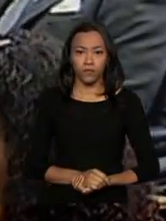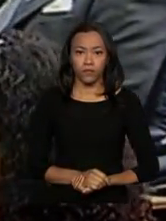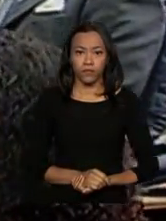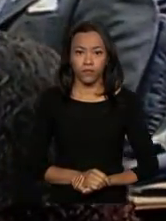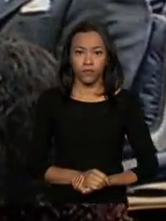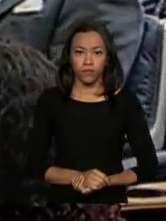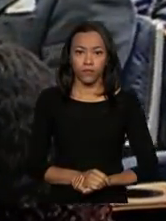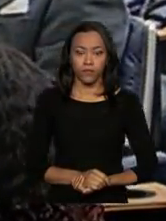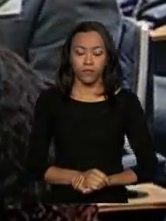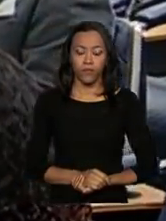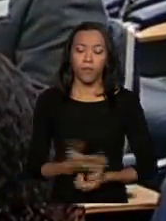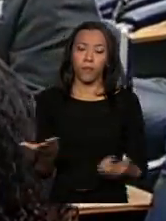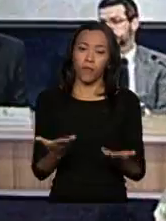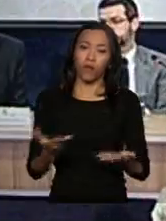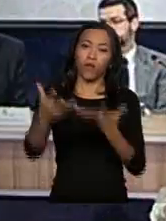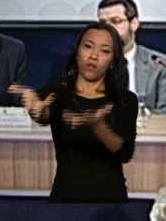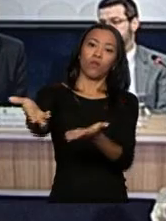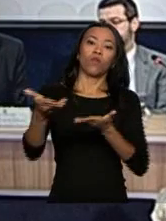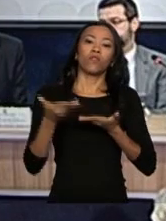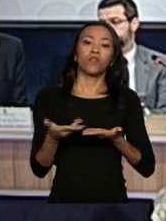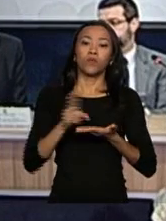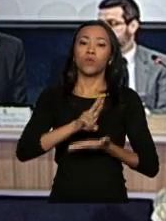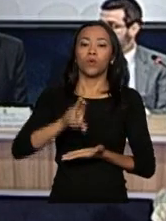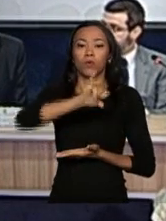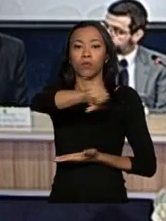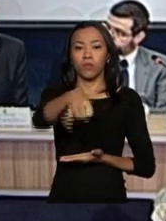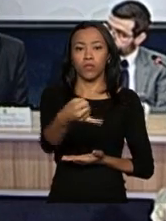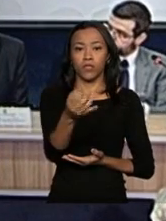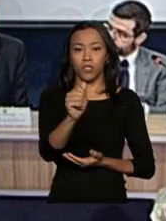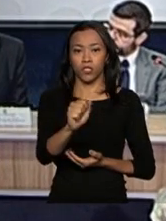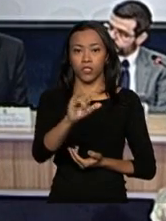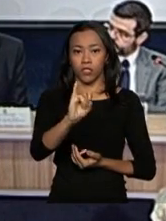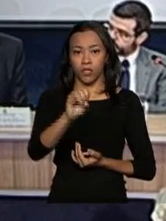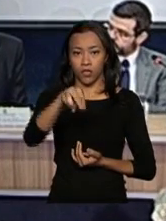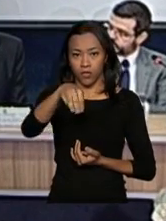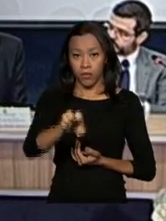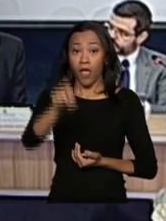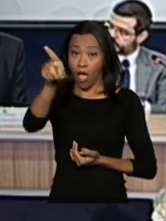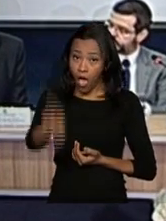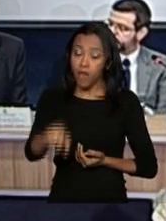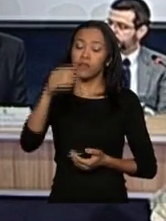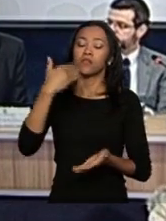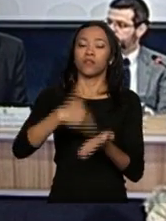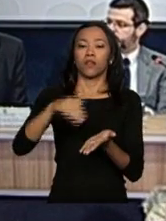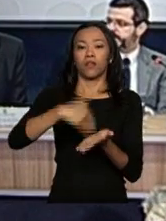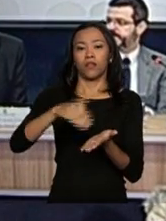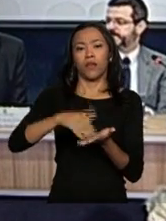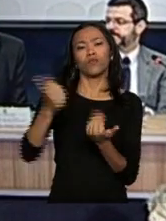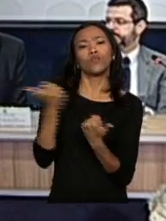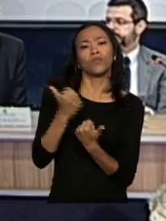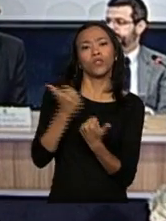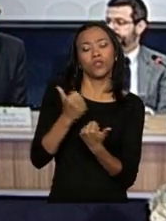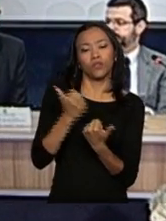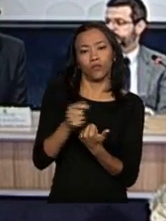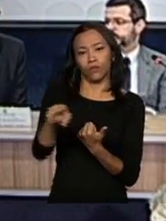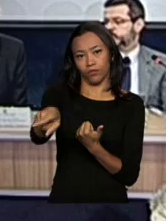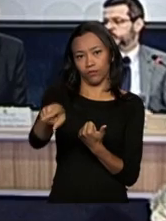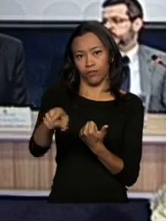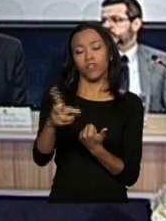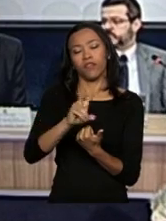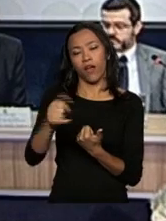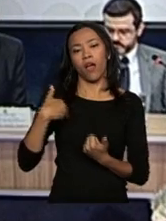Obrigada convidamos o Senor zog secretário executivo interino do Ministério do Desenvolvimento indústria e comércio exterior para o